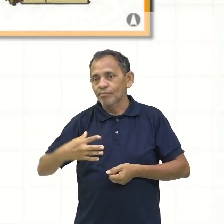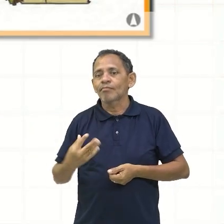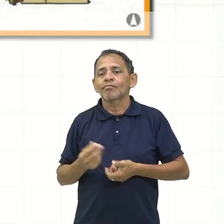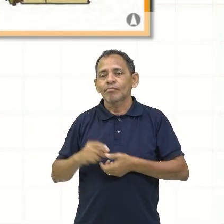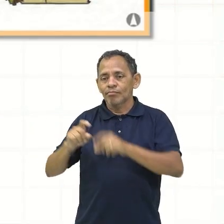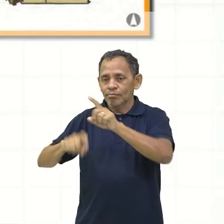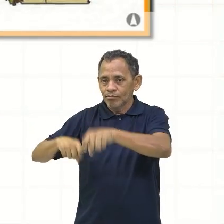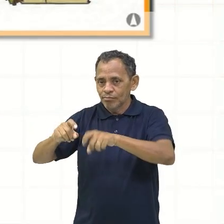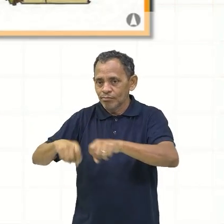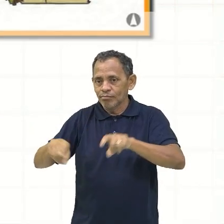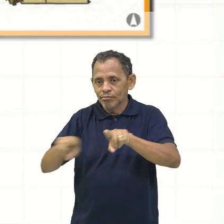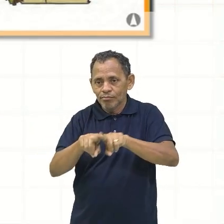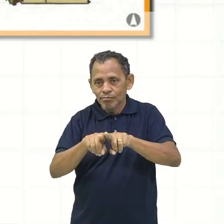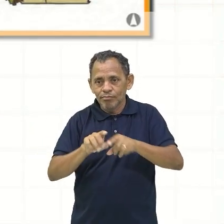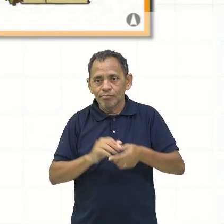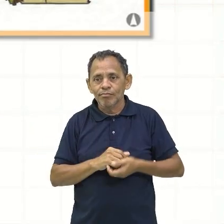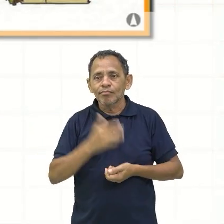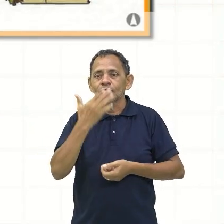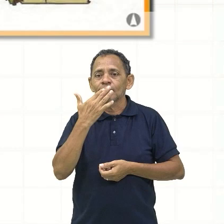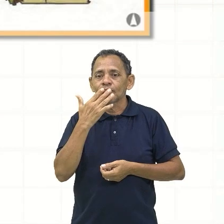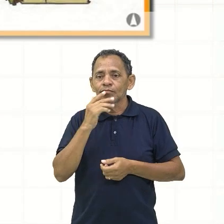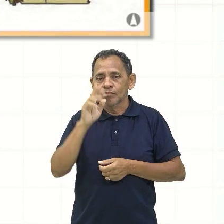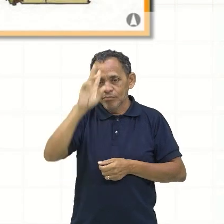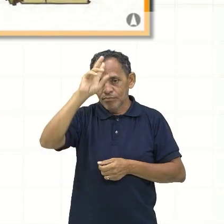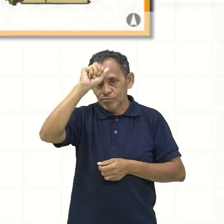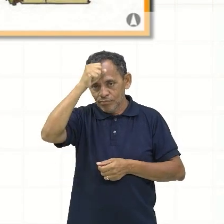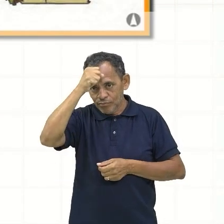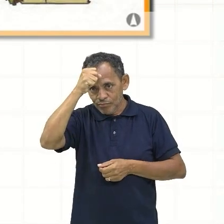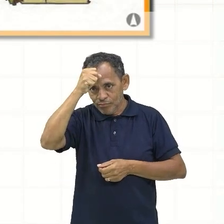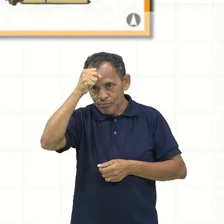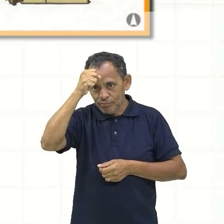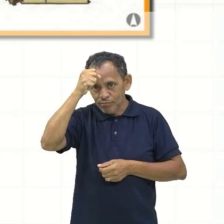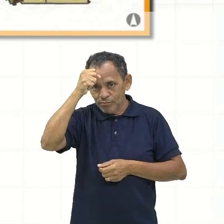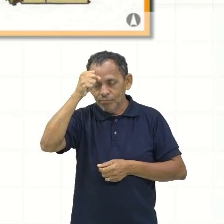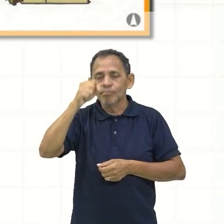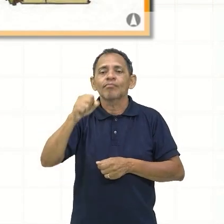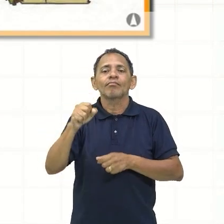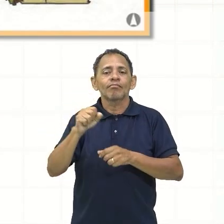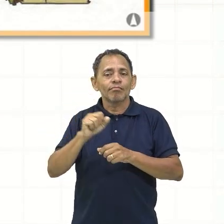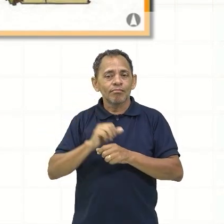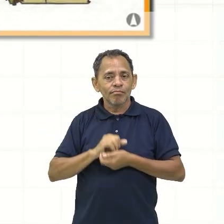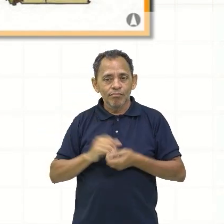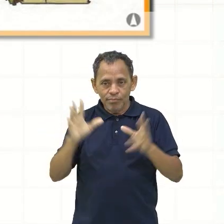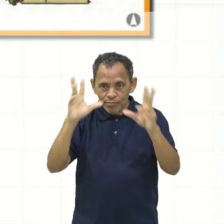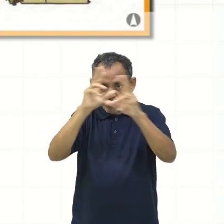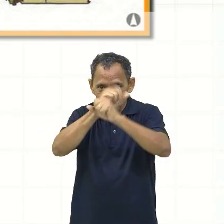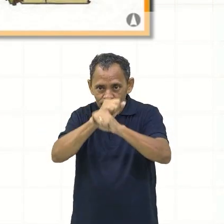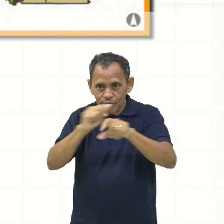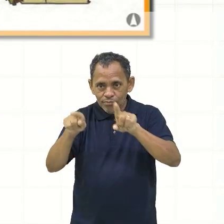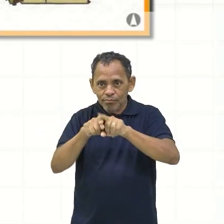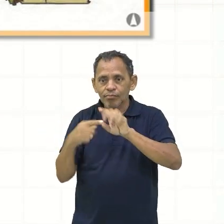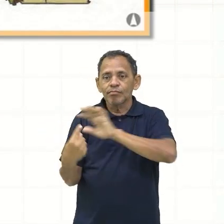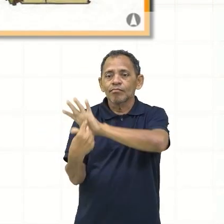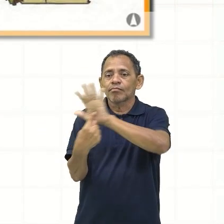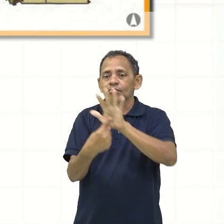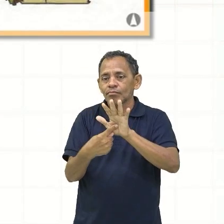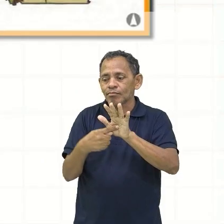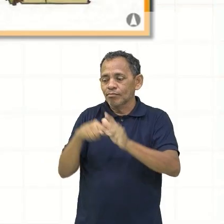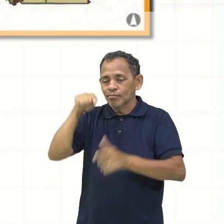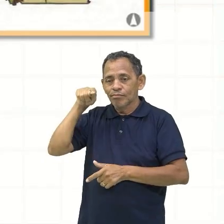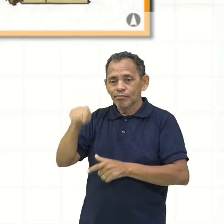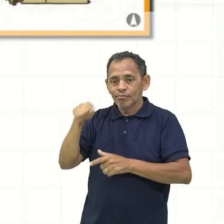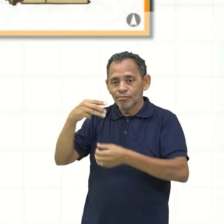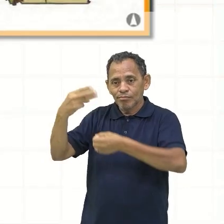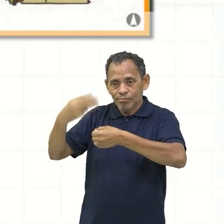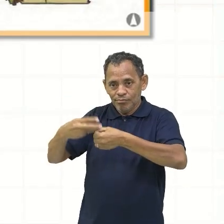Então, as cores mais escuras do mapa, elas vão indicar que aquele município